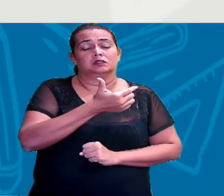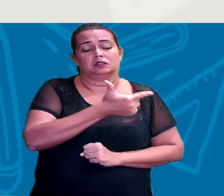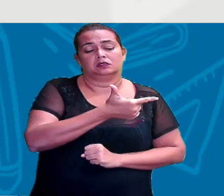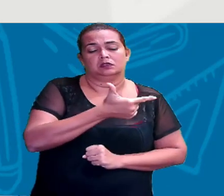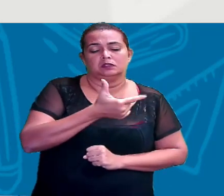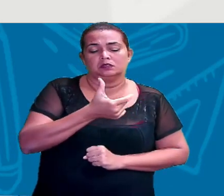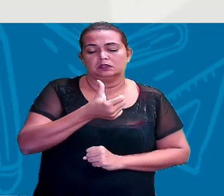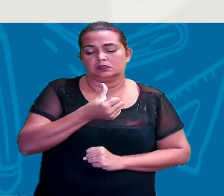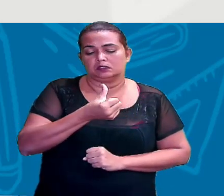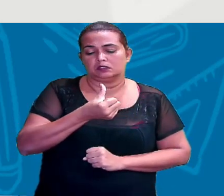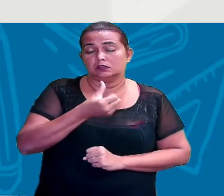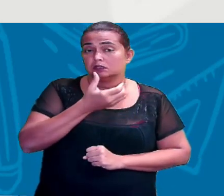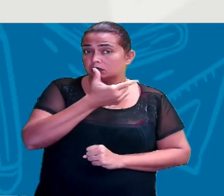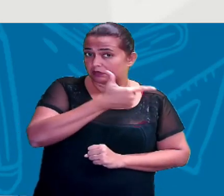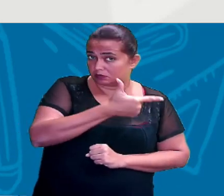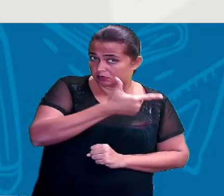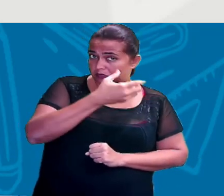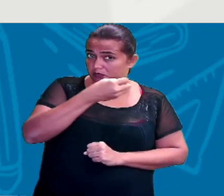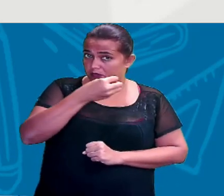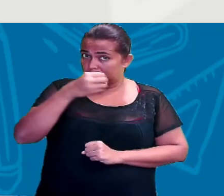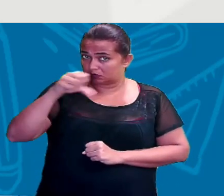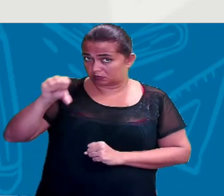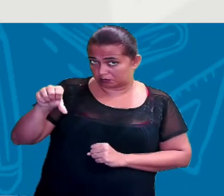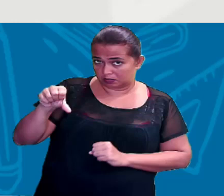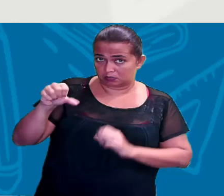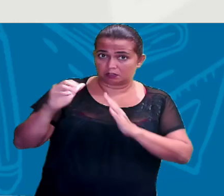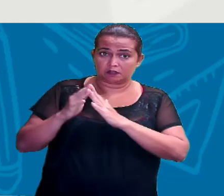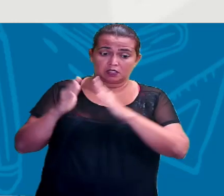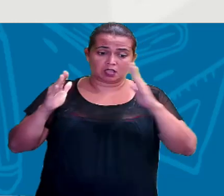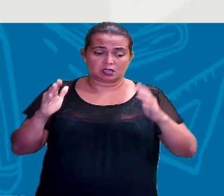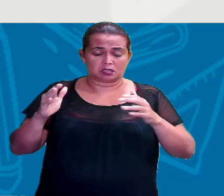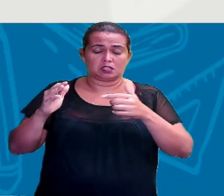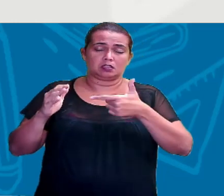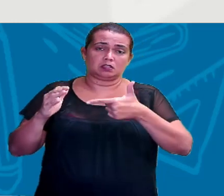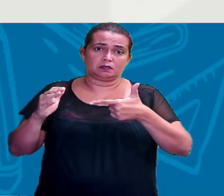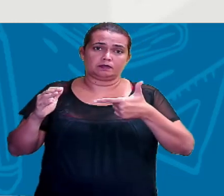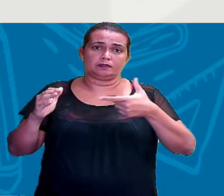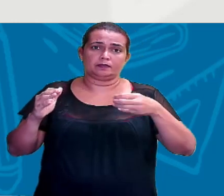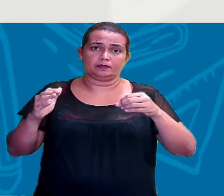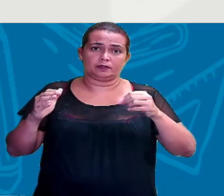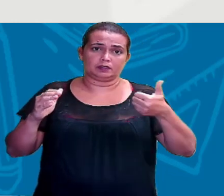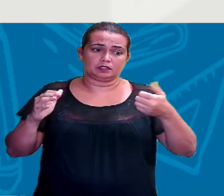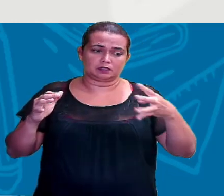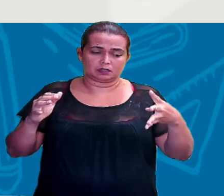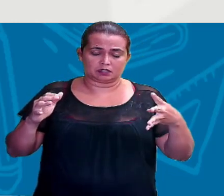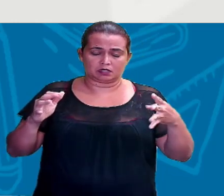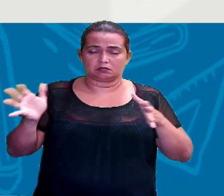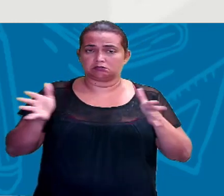né, segundo a ONU, dos cerca de 39 milhões de